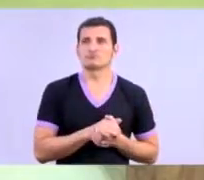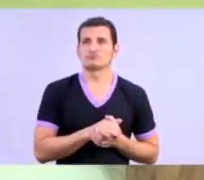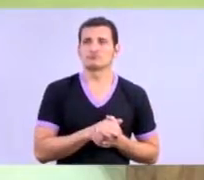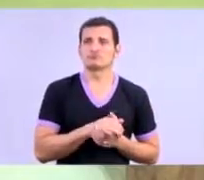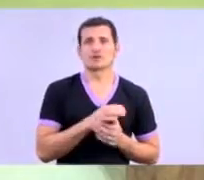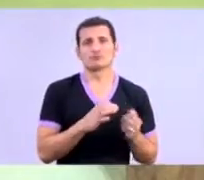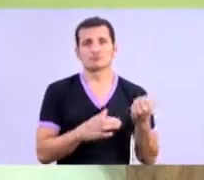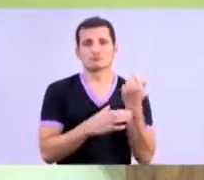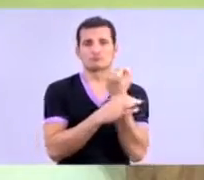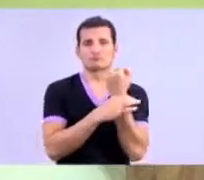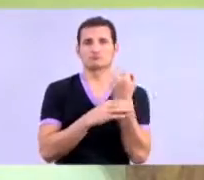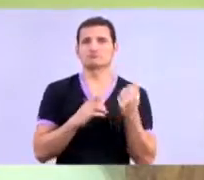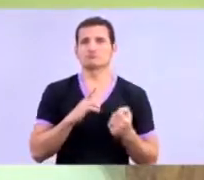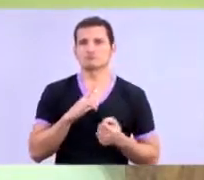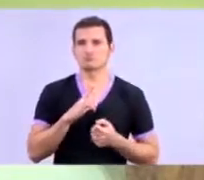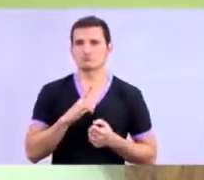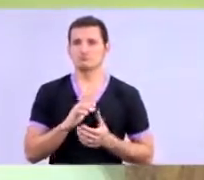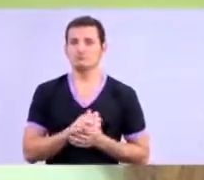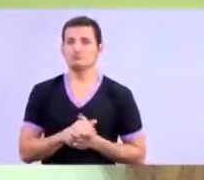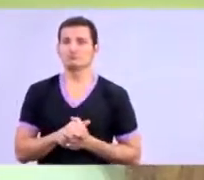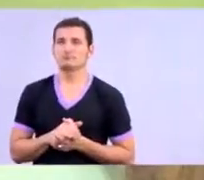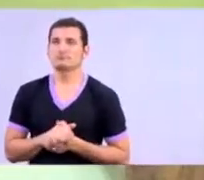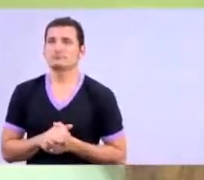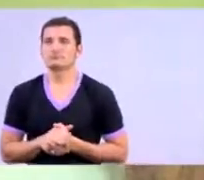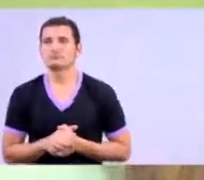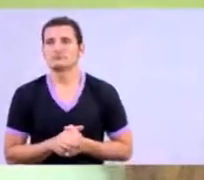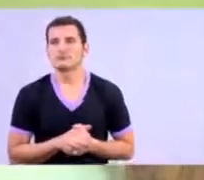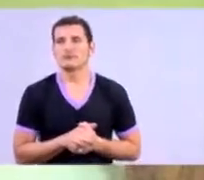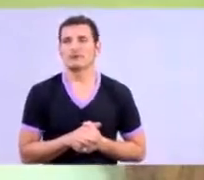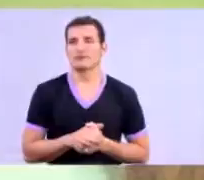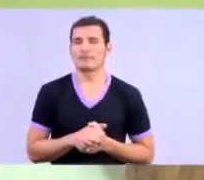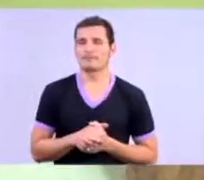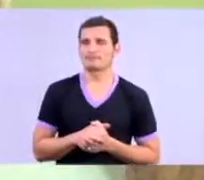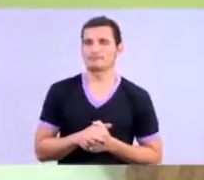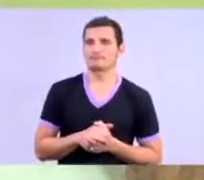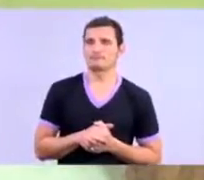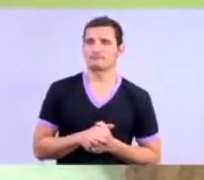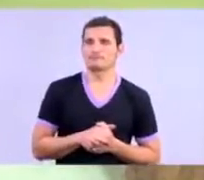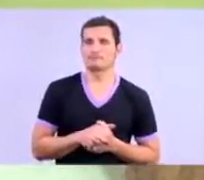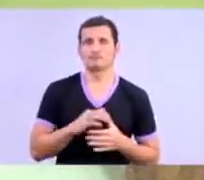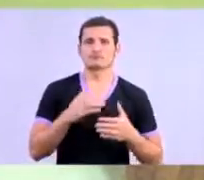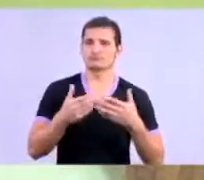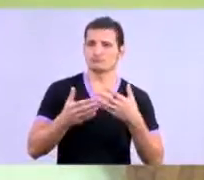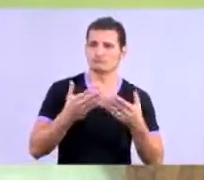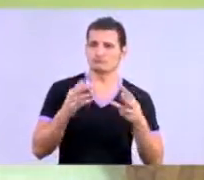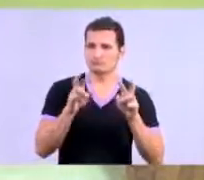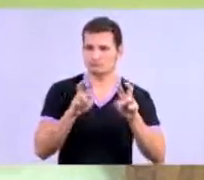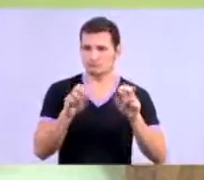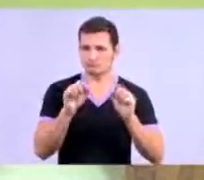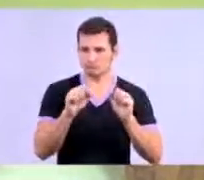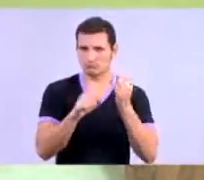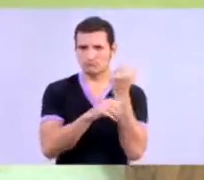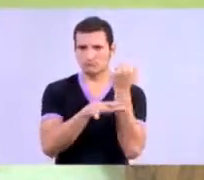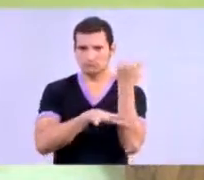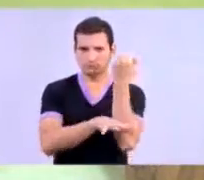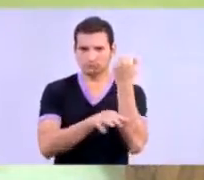está seguro. Bem, mas eu quero colocar aqui o seguinte, essa diferença aqui, professor, qualquer computador pode ser um servidor de